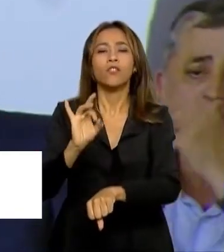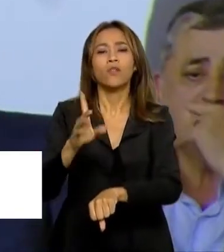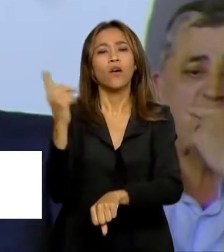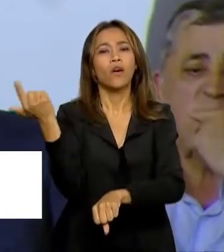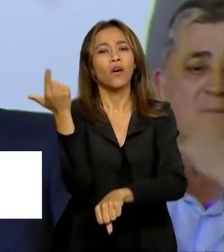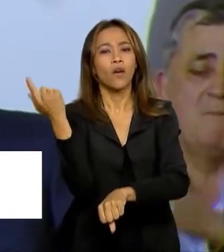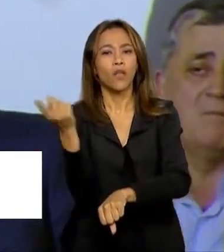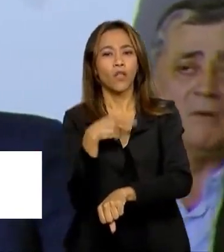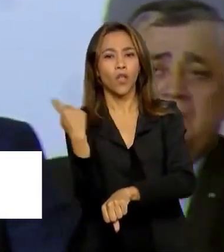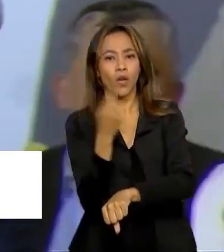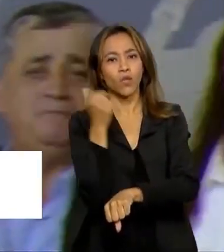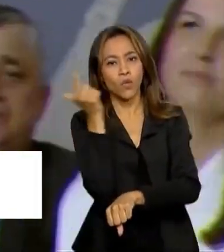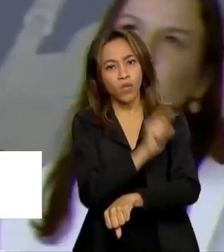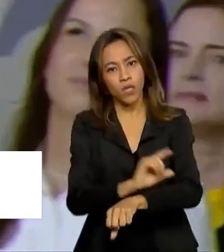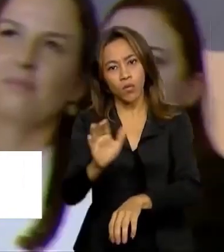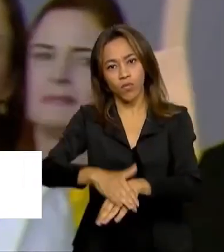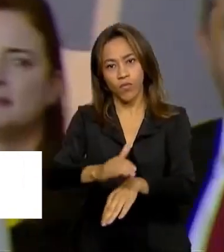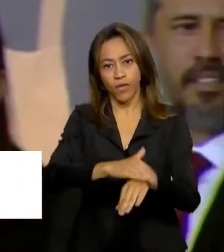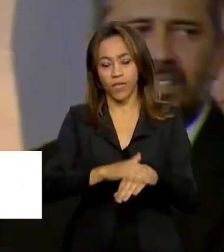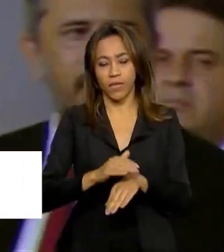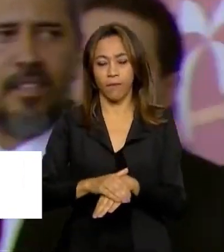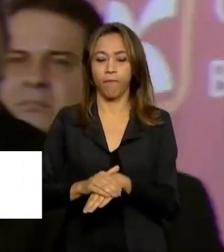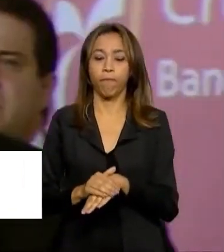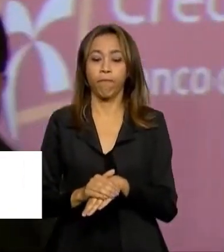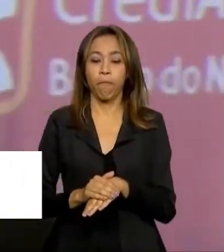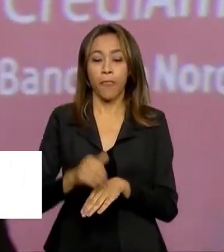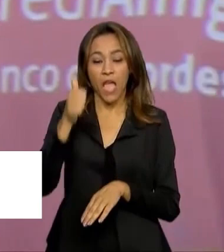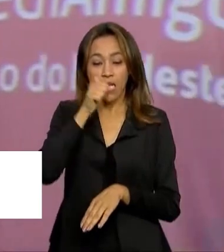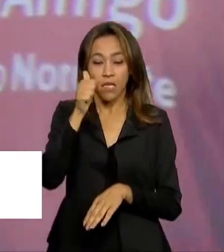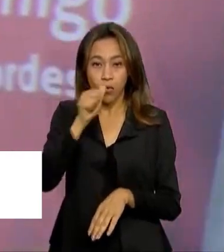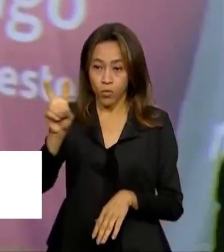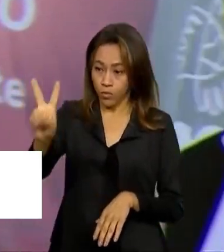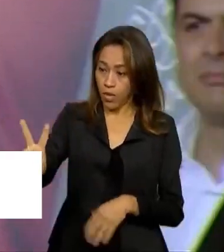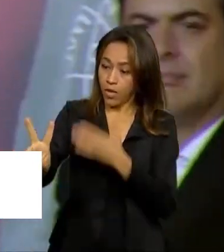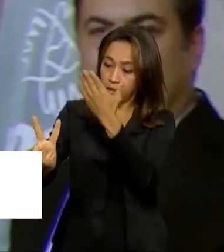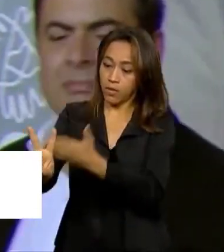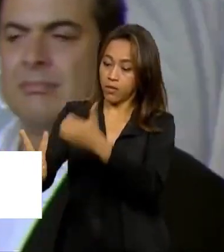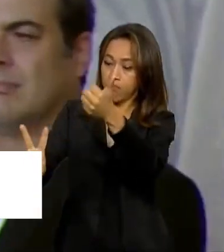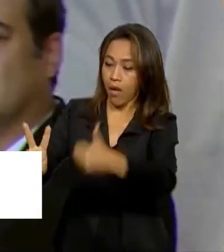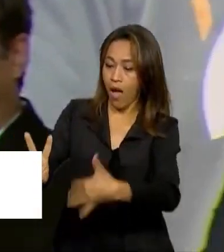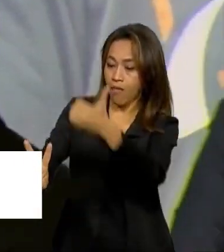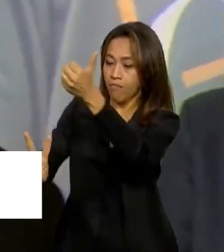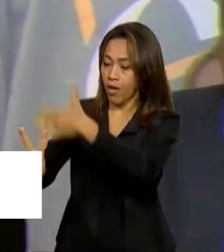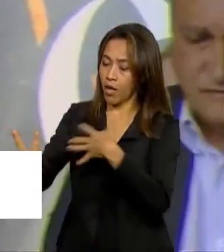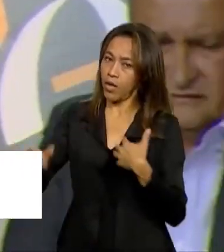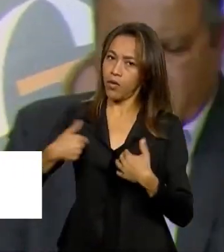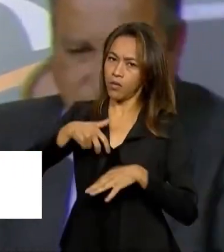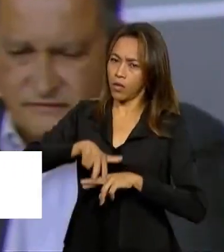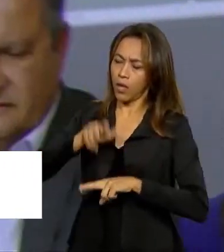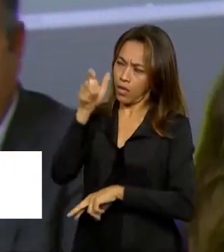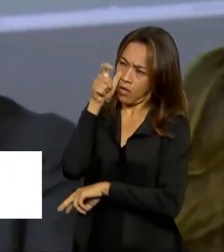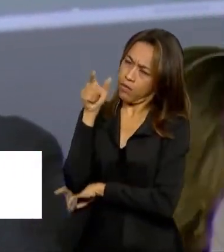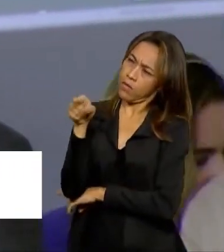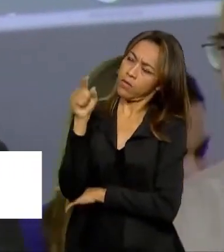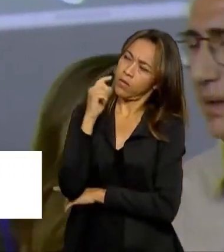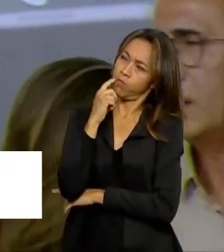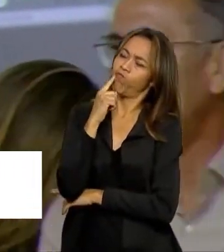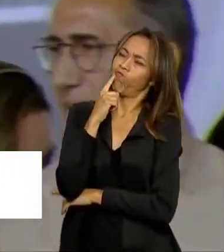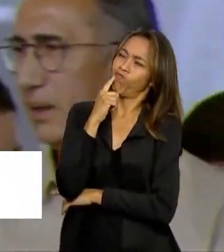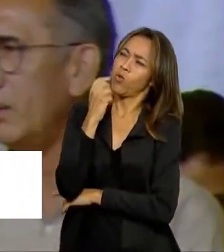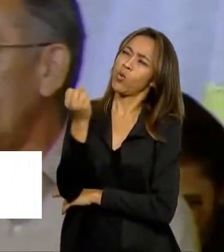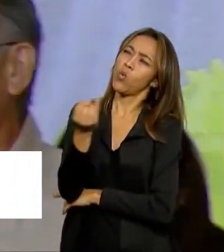podemos fazer. Eu, depois de ver aquelas duas companheiras mulheres falarem, eu fiquei pensando quantas